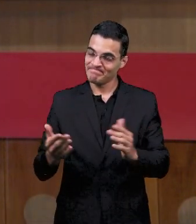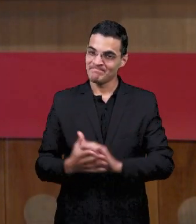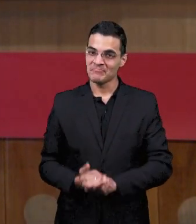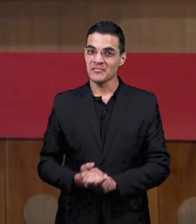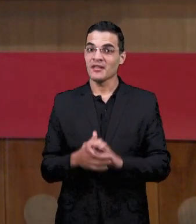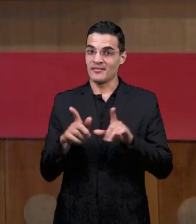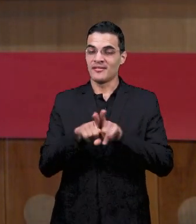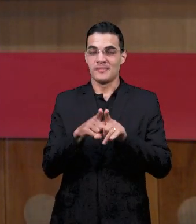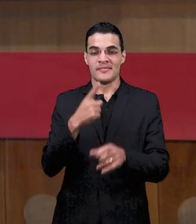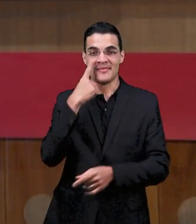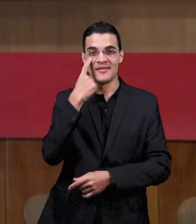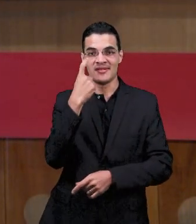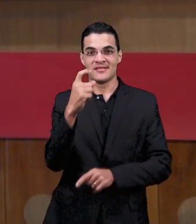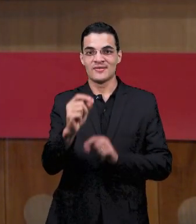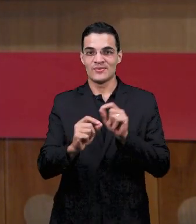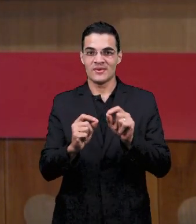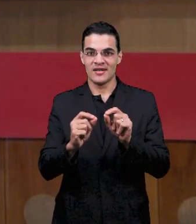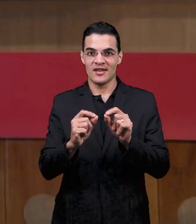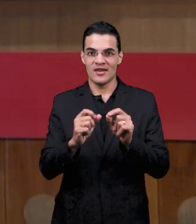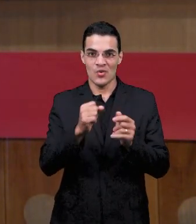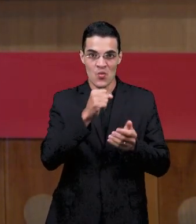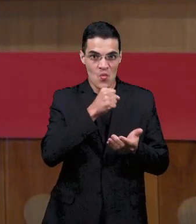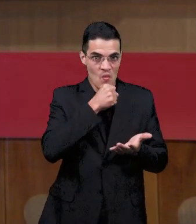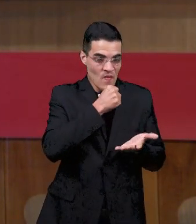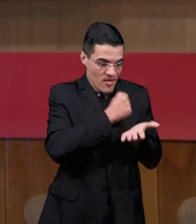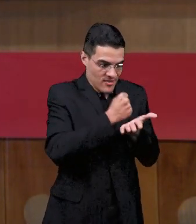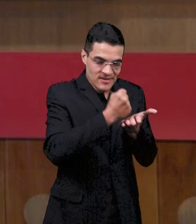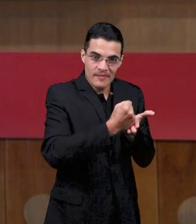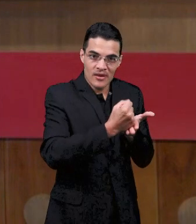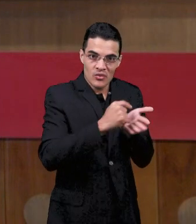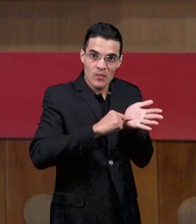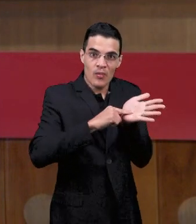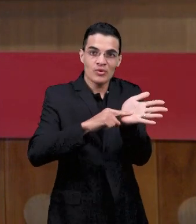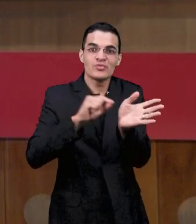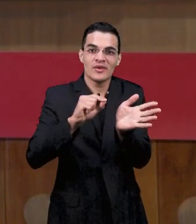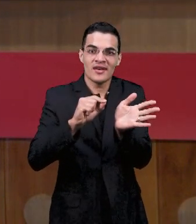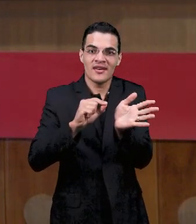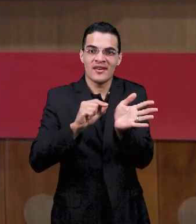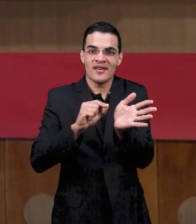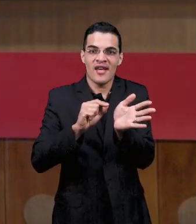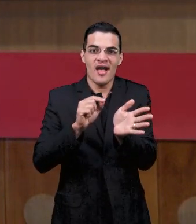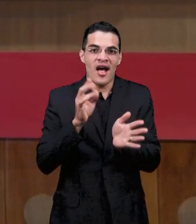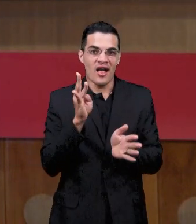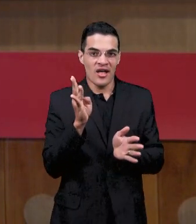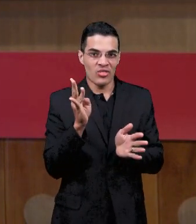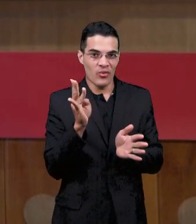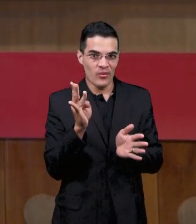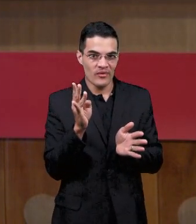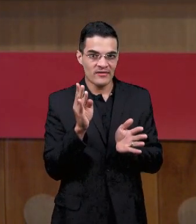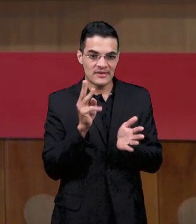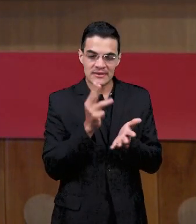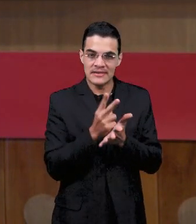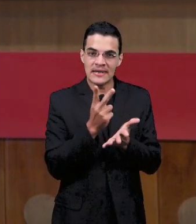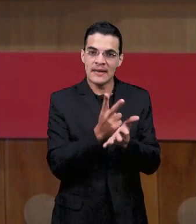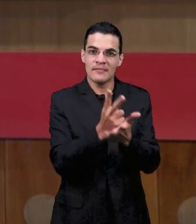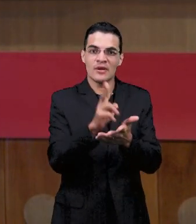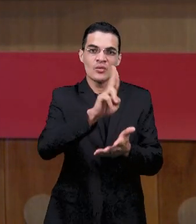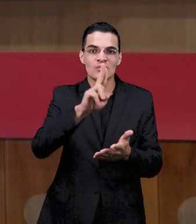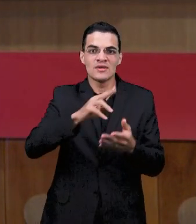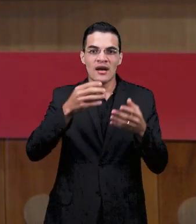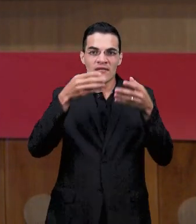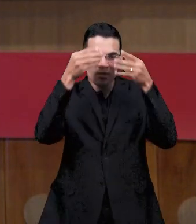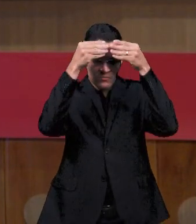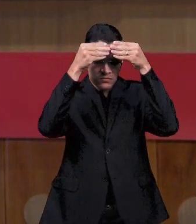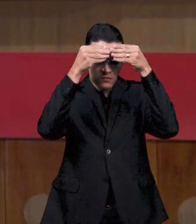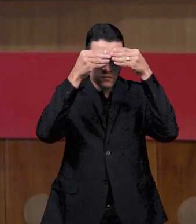véu. Então, quando tinha um casamento, ali estava a noiva, mas ninguém via a face dela, ou seja, a identidade,